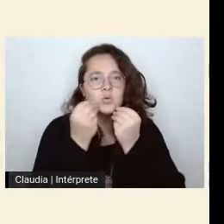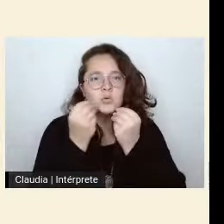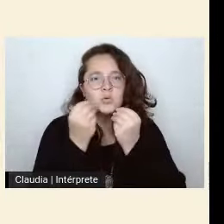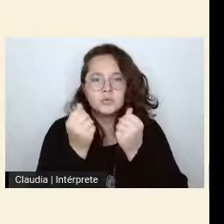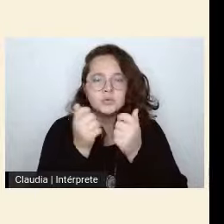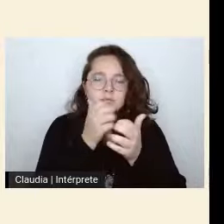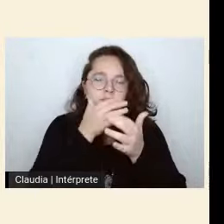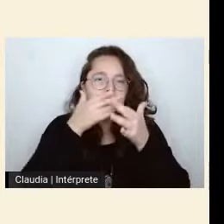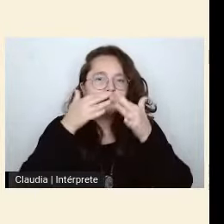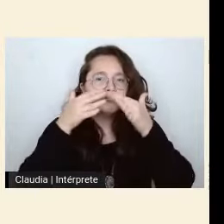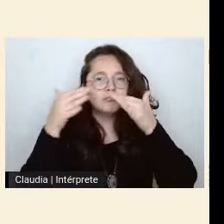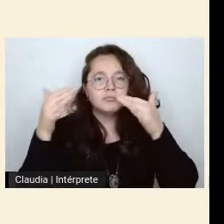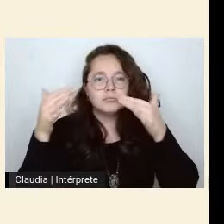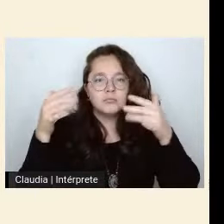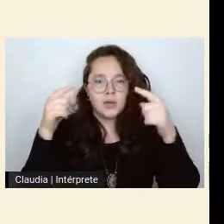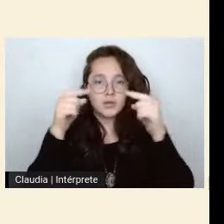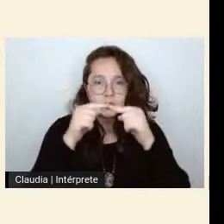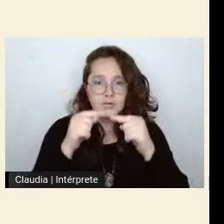associações.